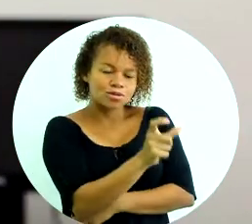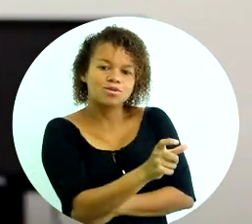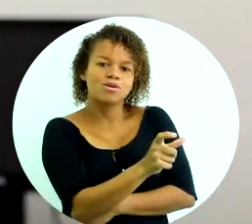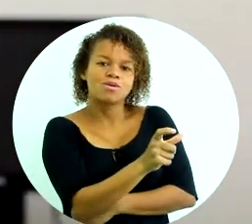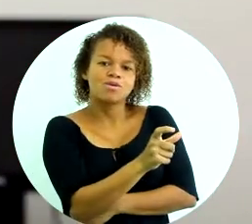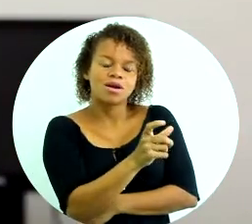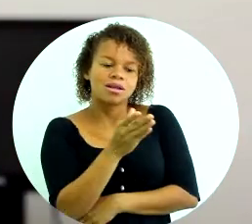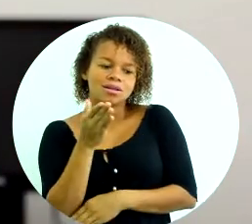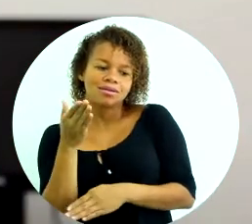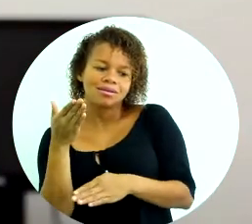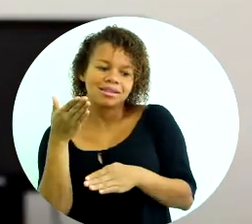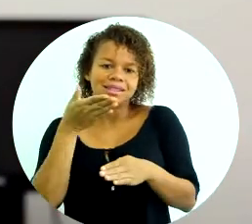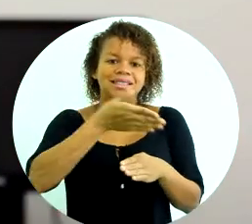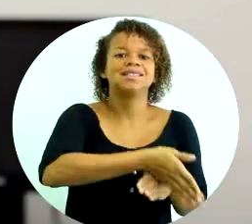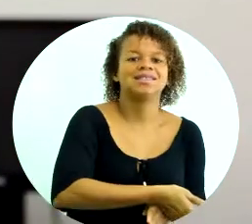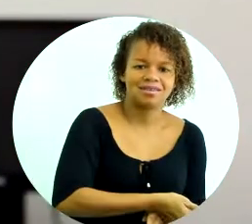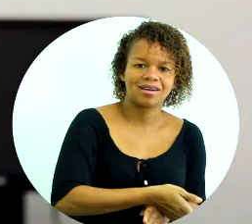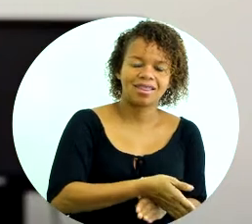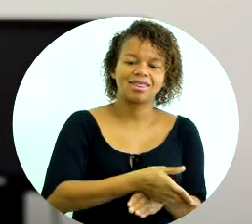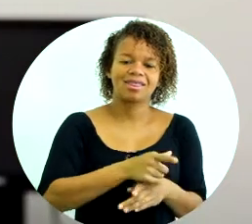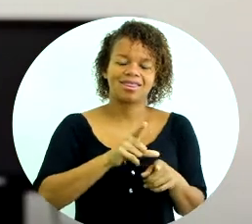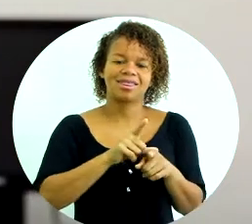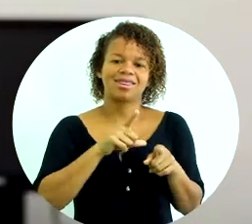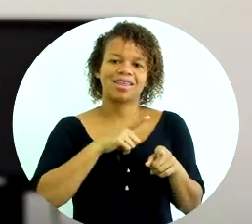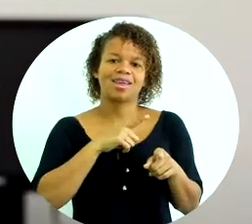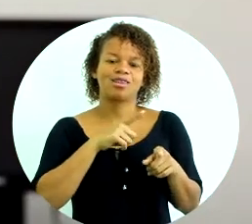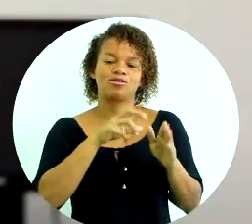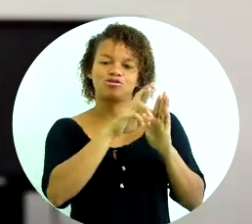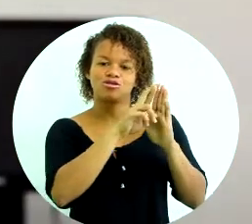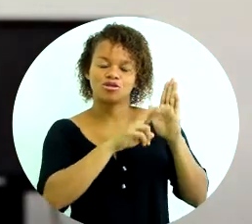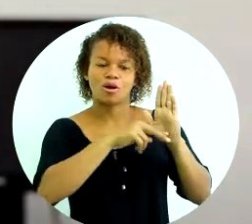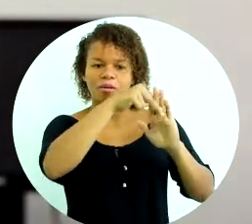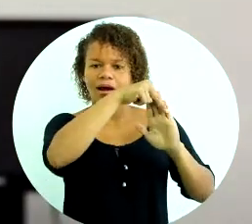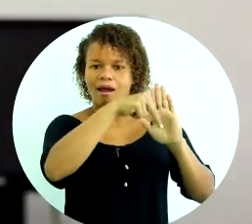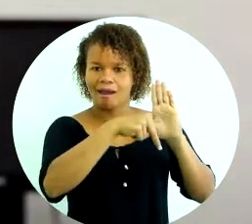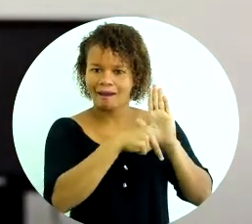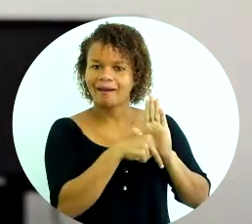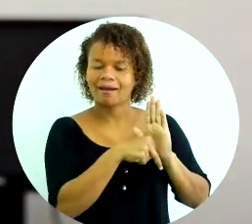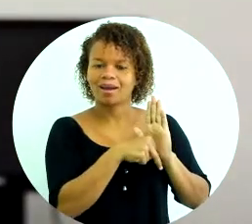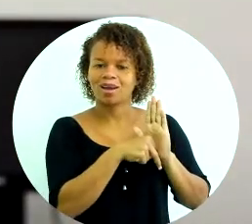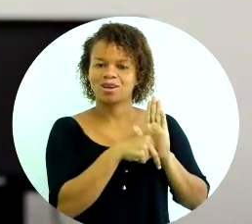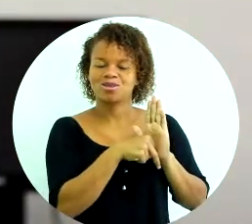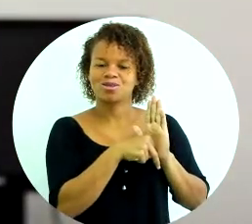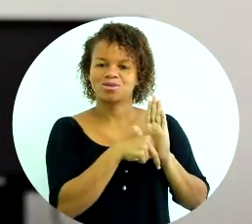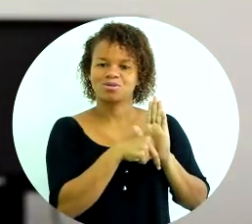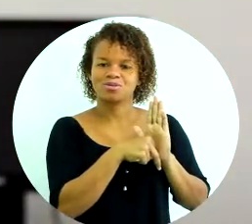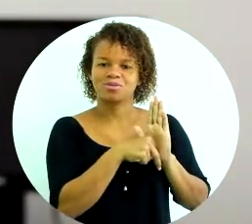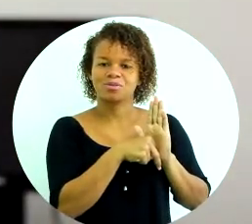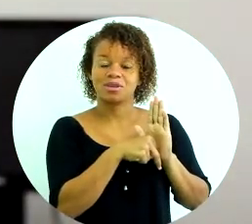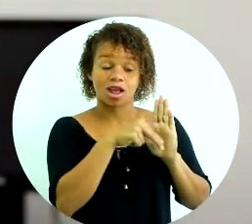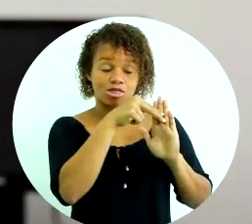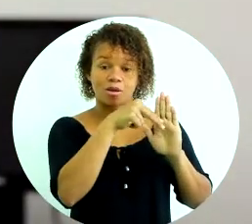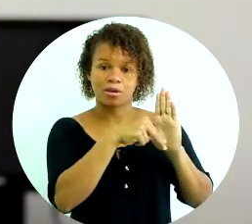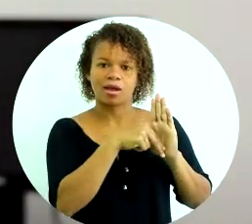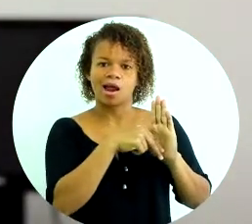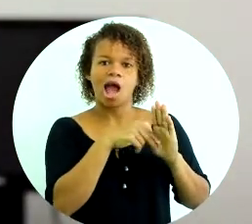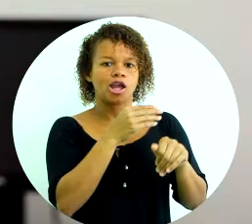o indivíduo se insira dentro desse mecanismo de normas, regras e